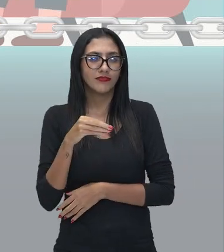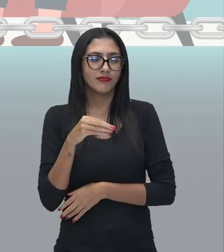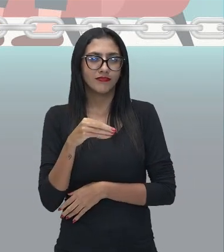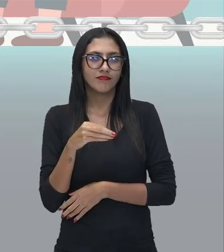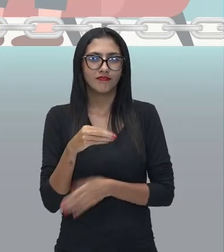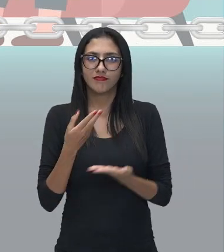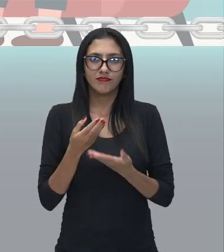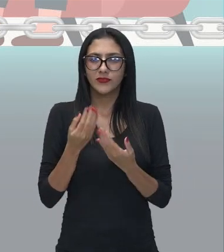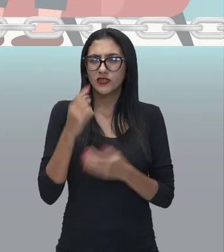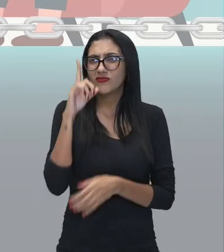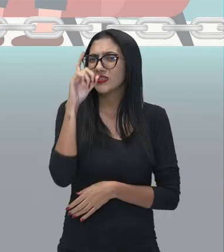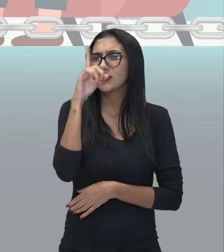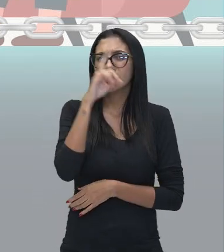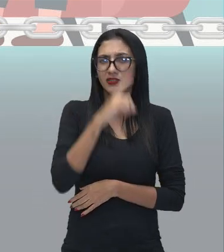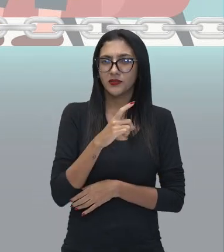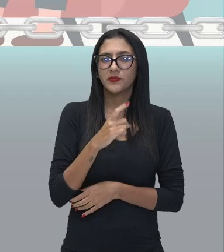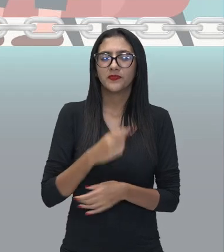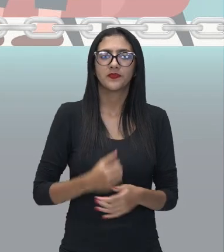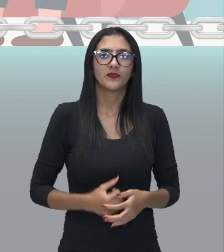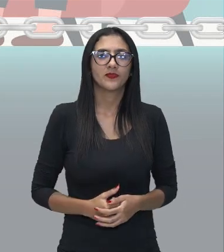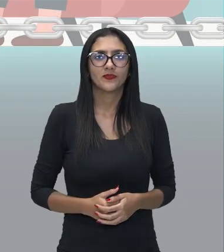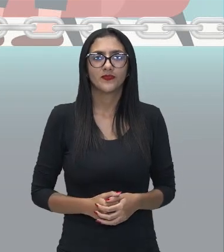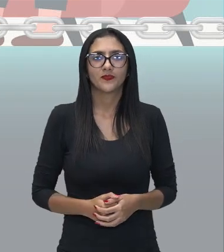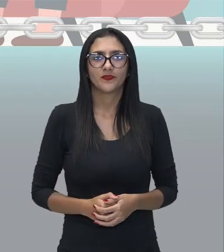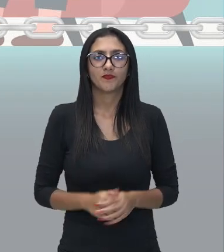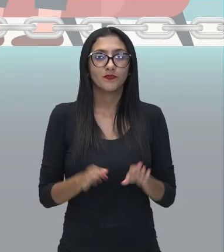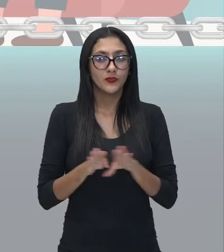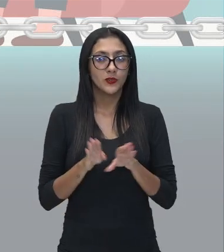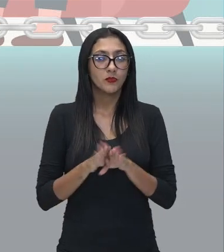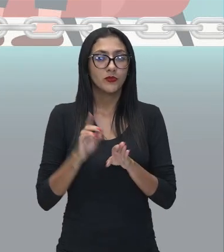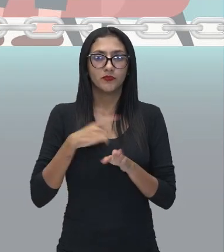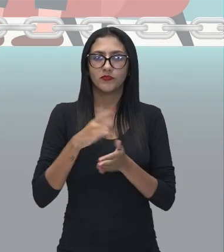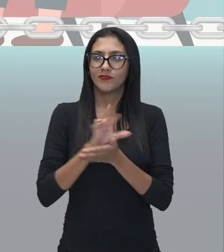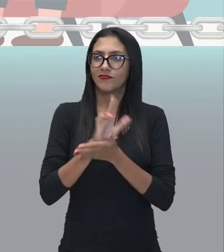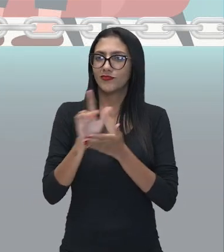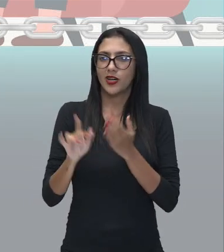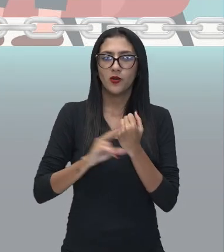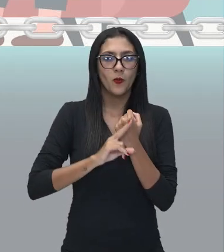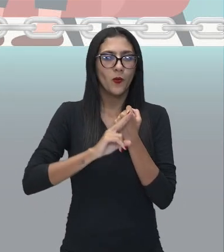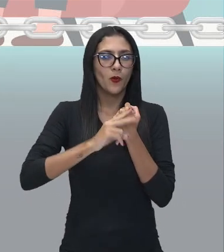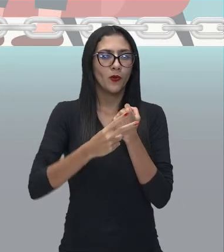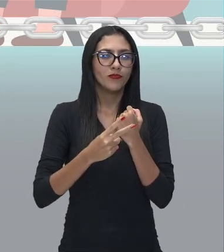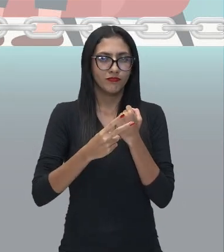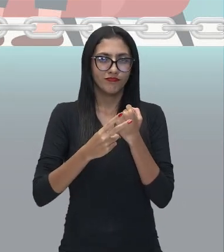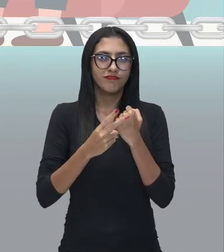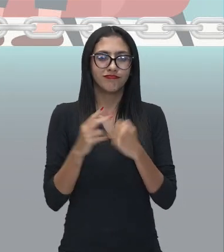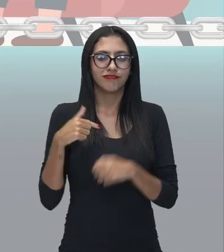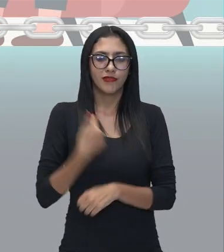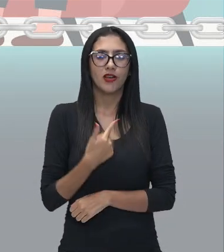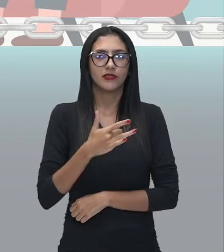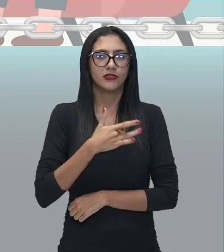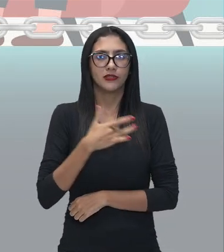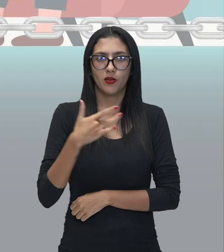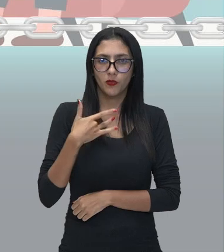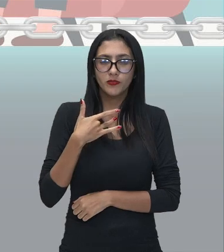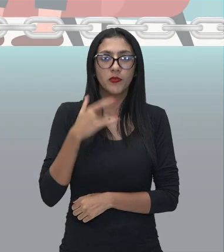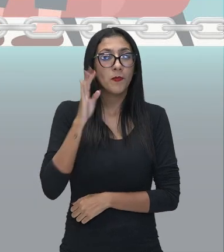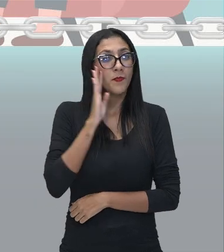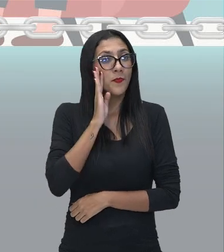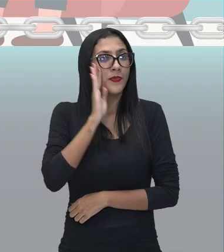pouco escasso. E isso trouxe uma série de consequências para a nossa saúde, impactando muitas